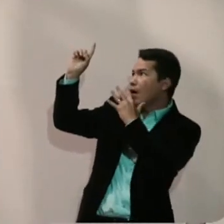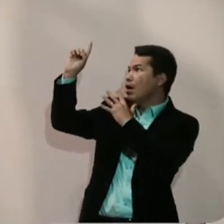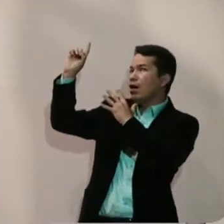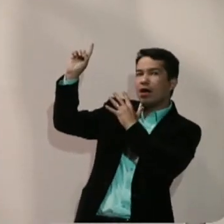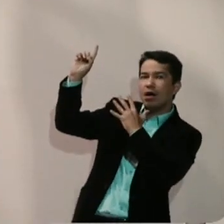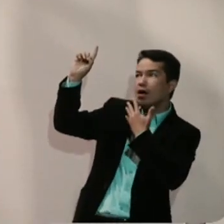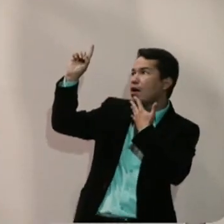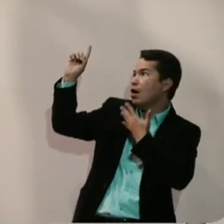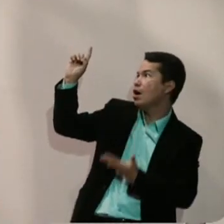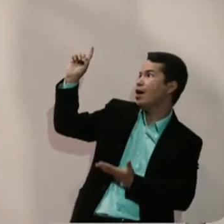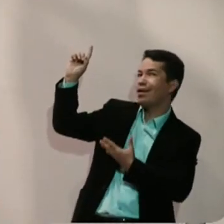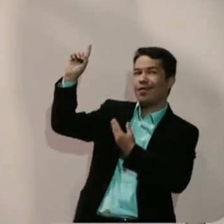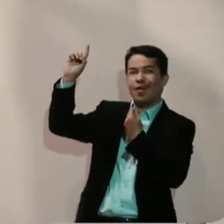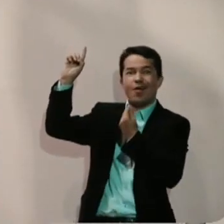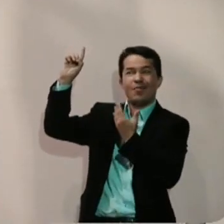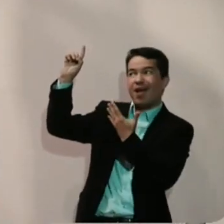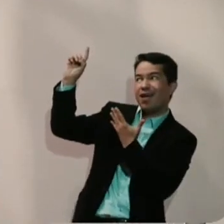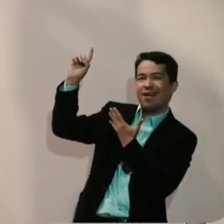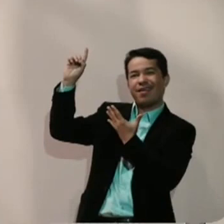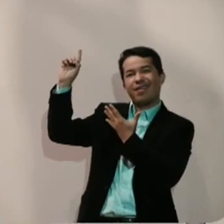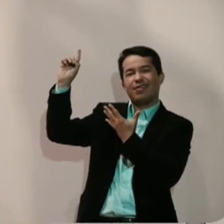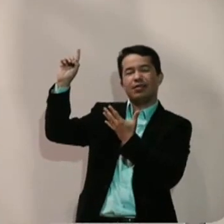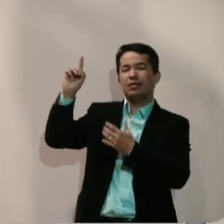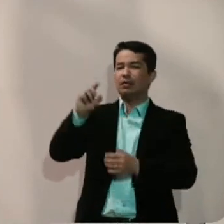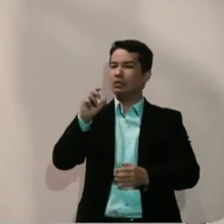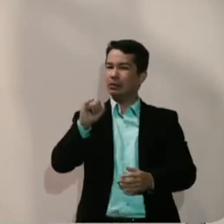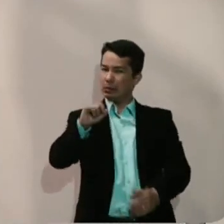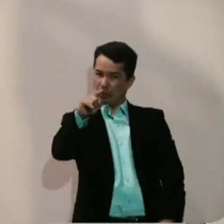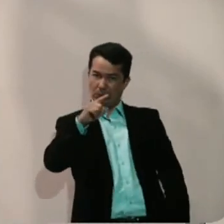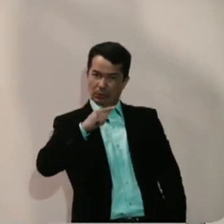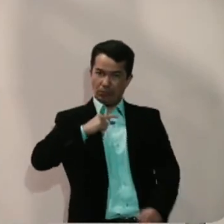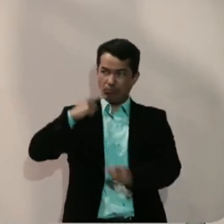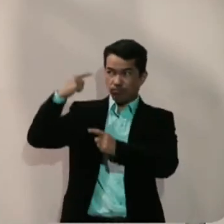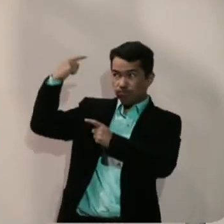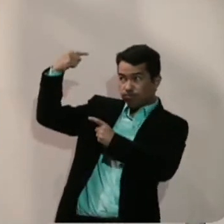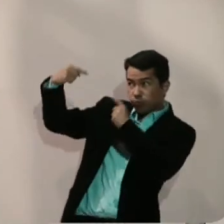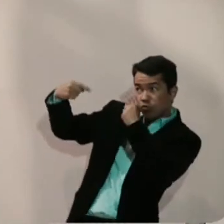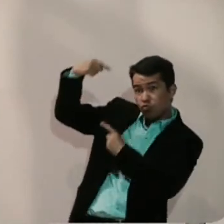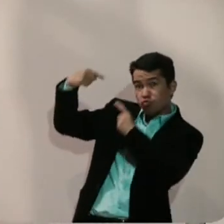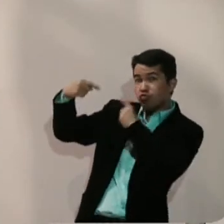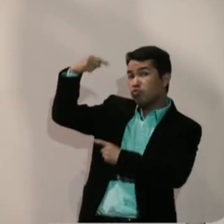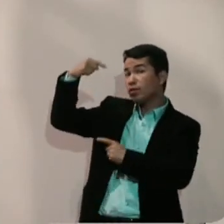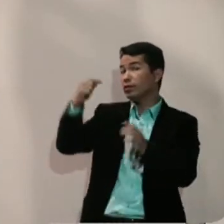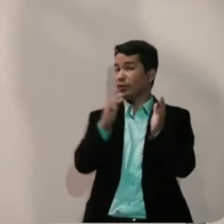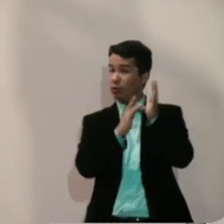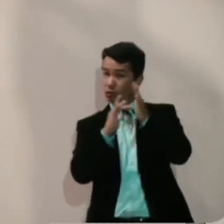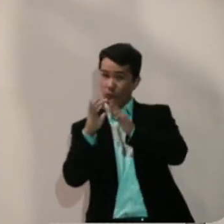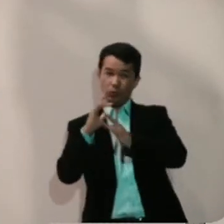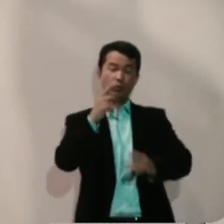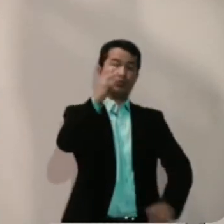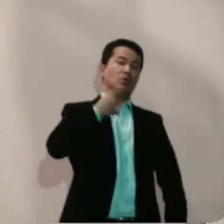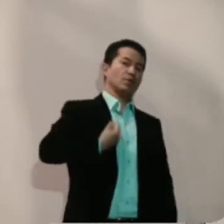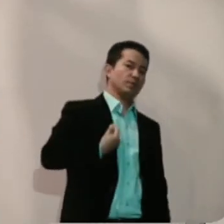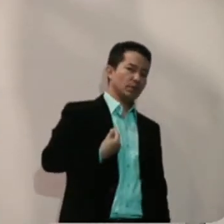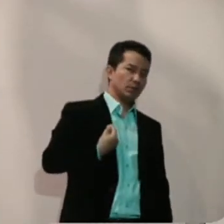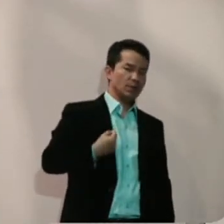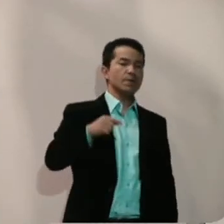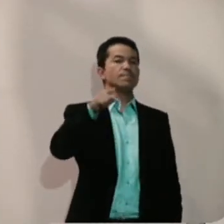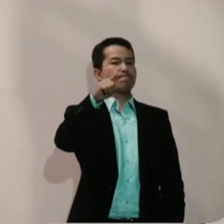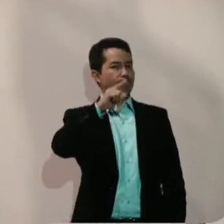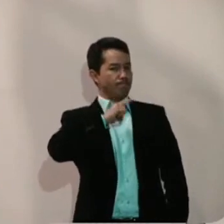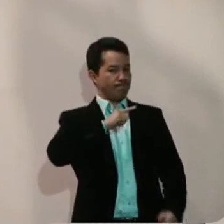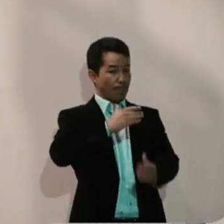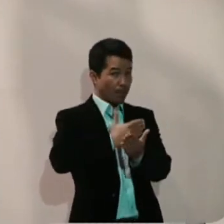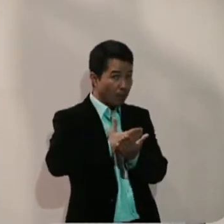dizer, você vai entrar num círculo de batalhas que você não pode ganhar.